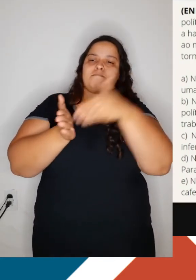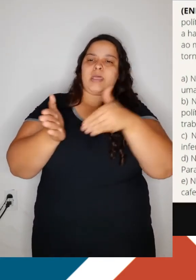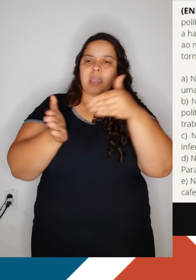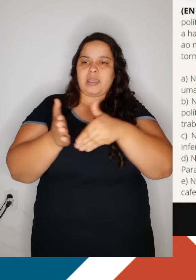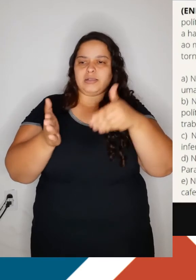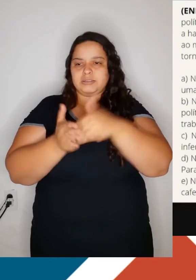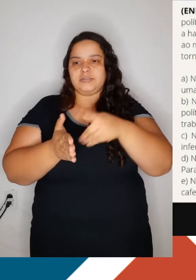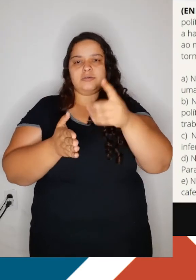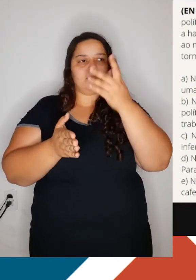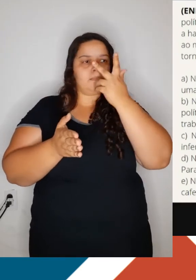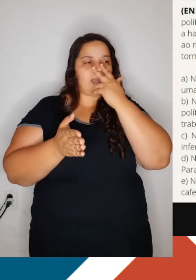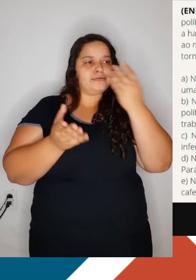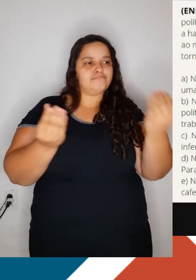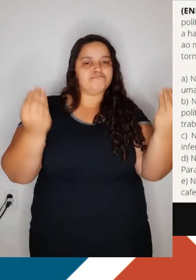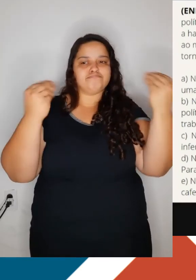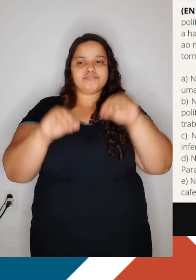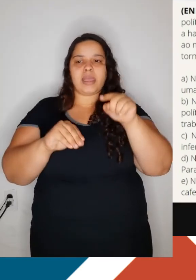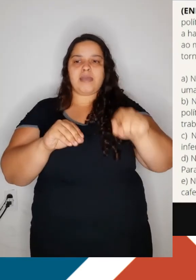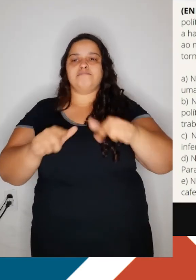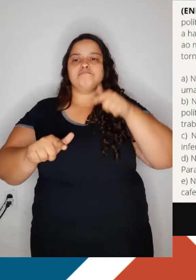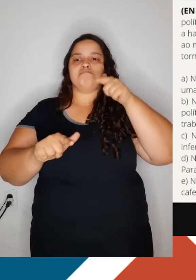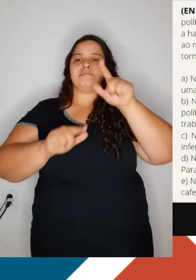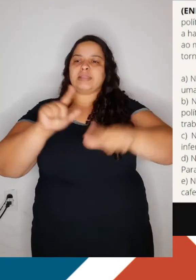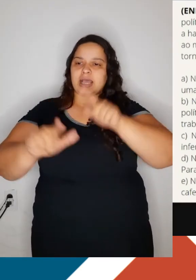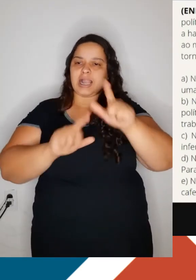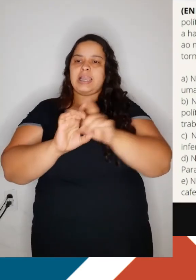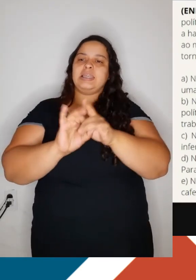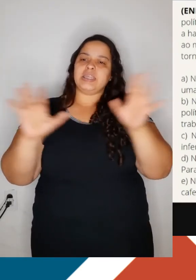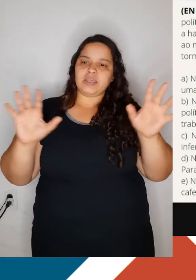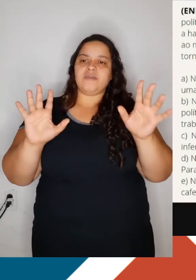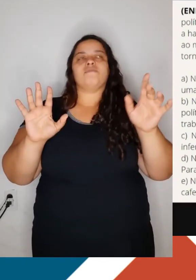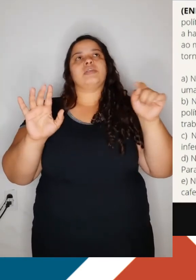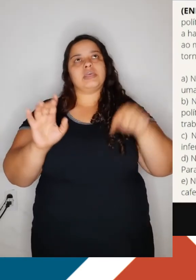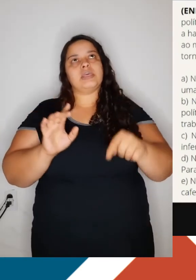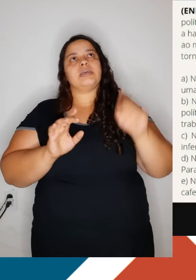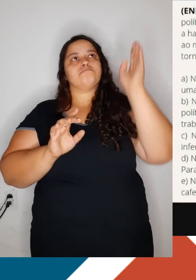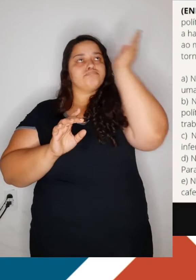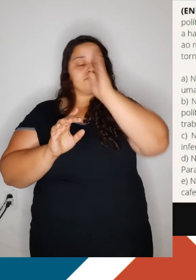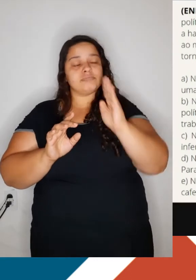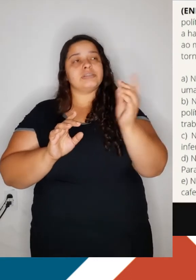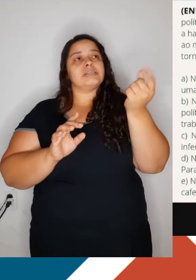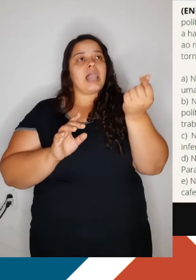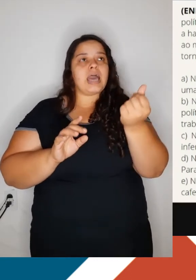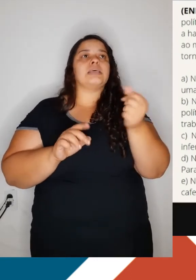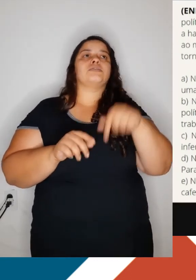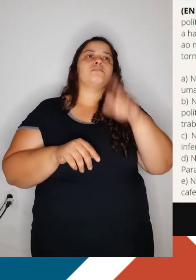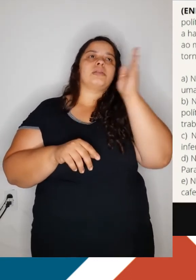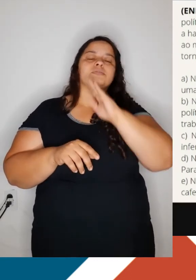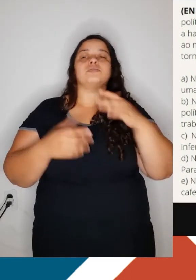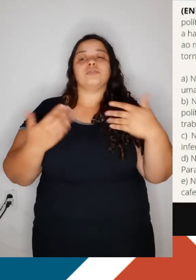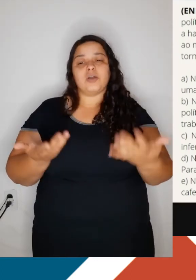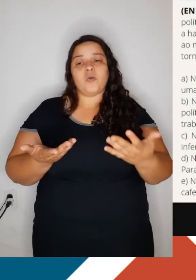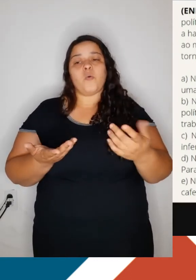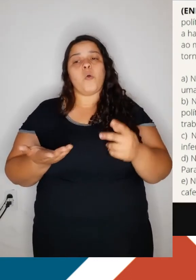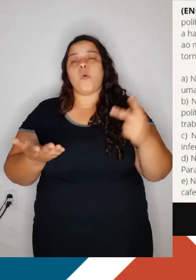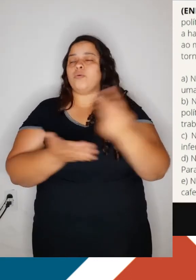impeditivo para a incorporação dessa mão de obra livre, assalariada e imigrante aqui no Brasil, coisa que não aconteceu. Essa